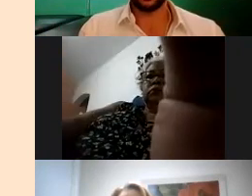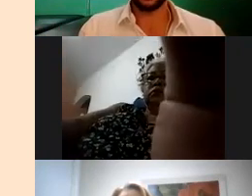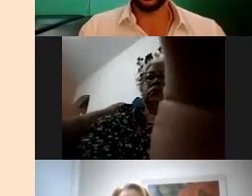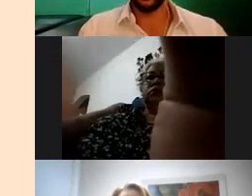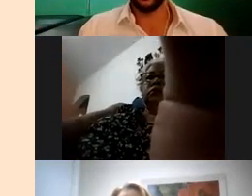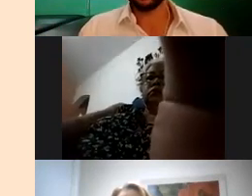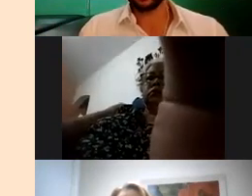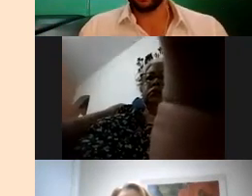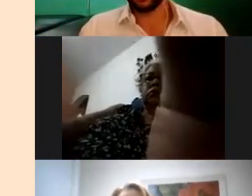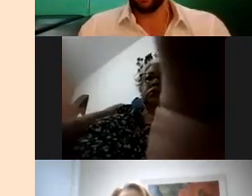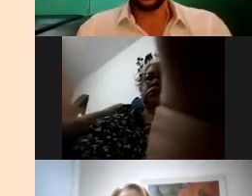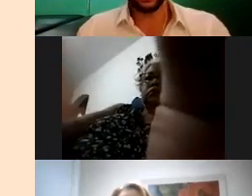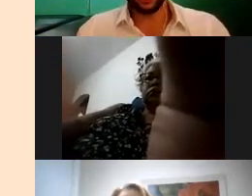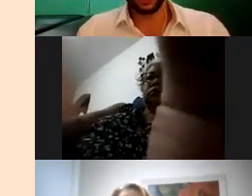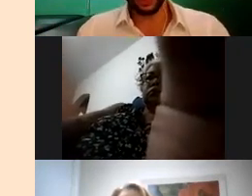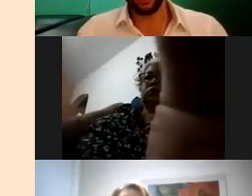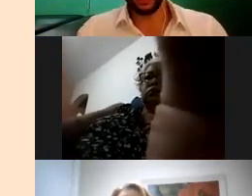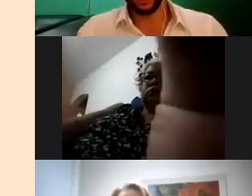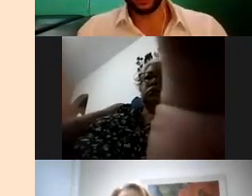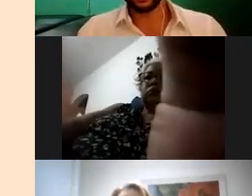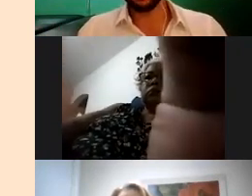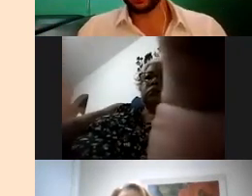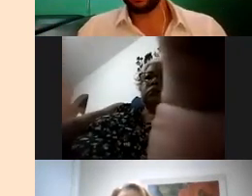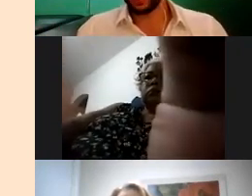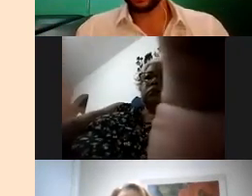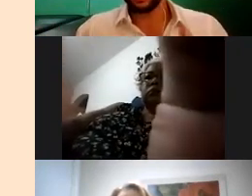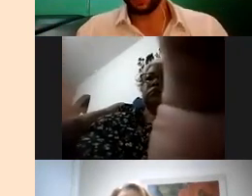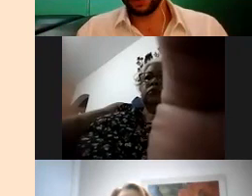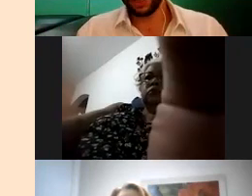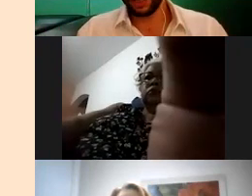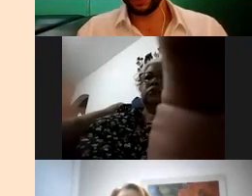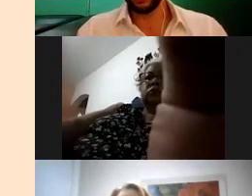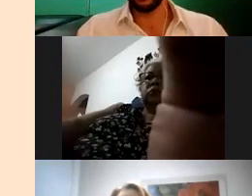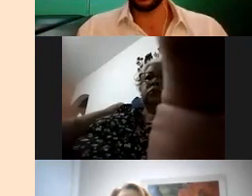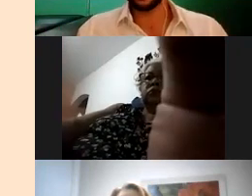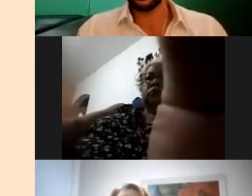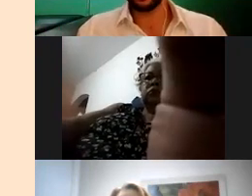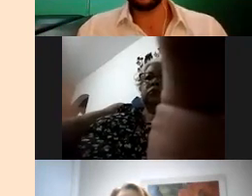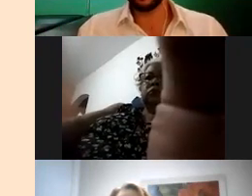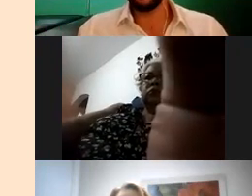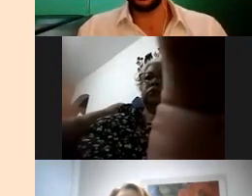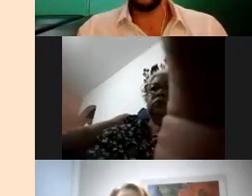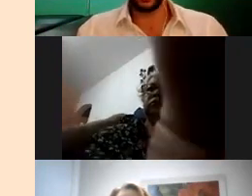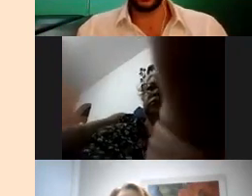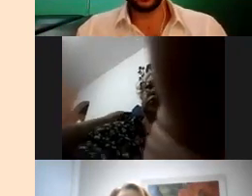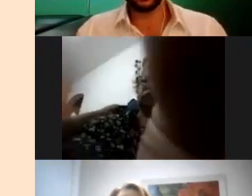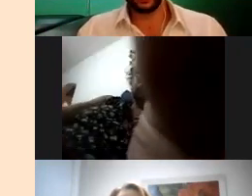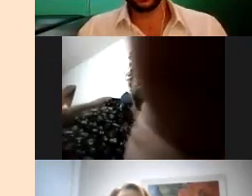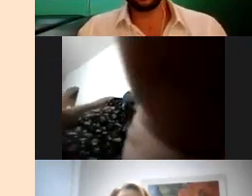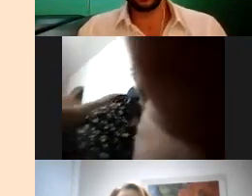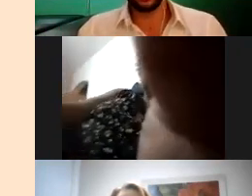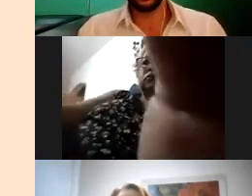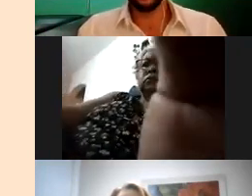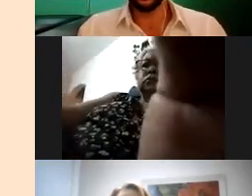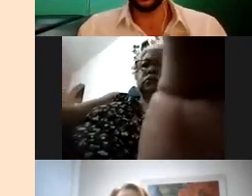entre elas. As pessoas com síndrome de Down, elas não são a síndrome de Down. Elas não são iguais entre